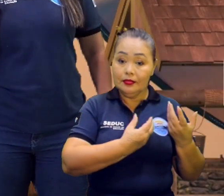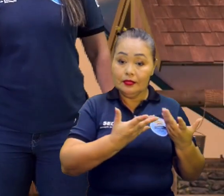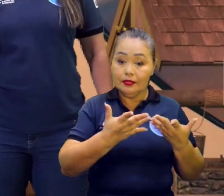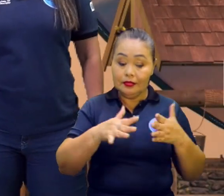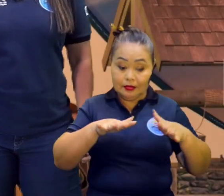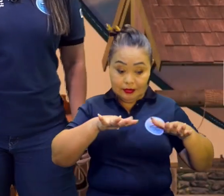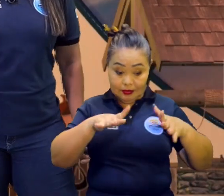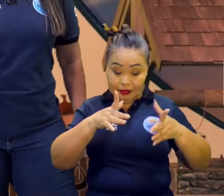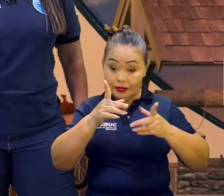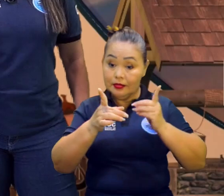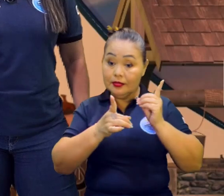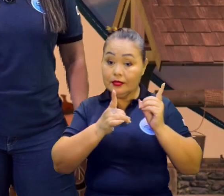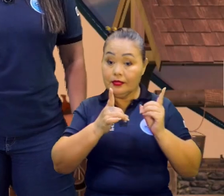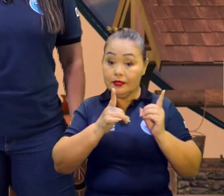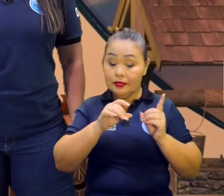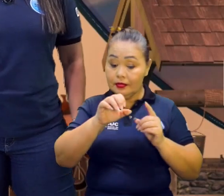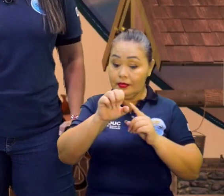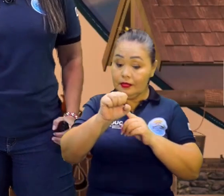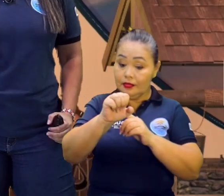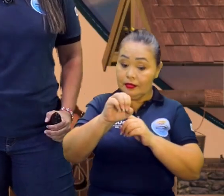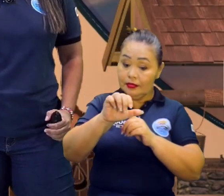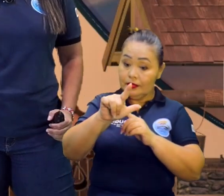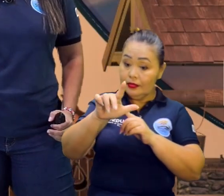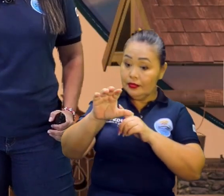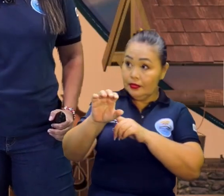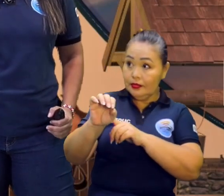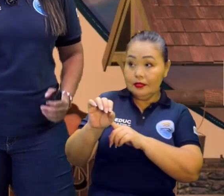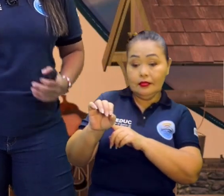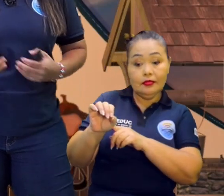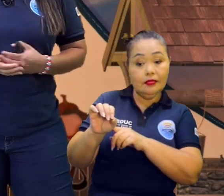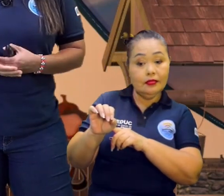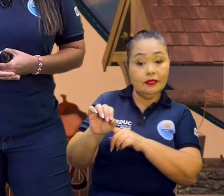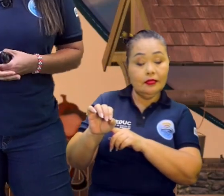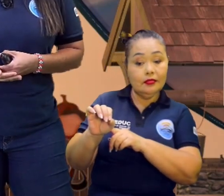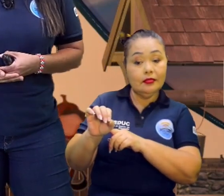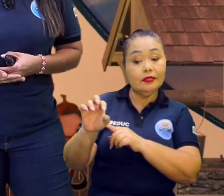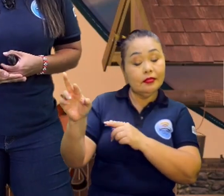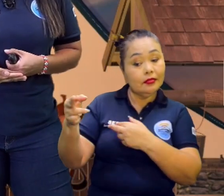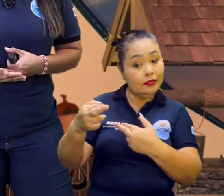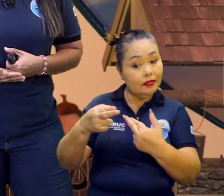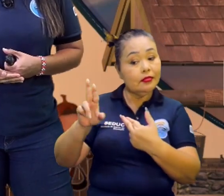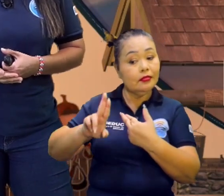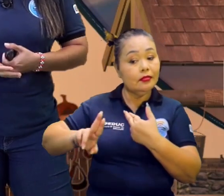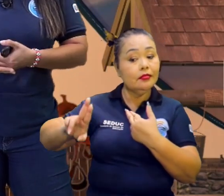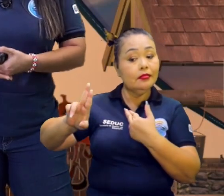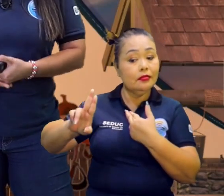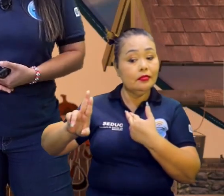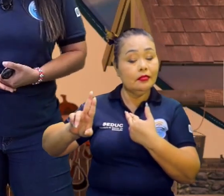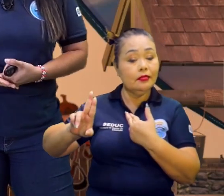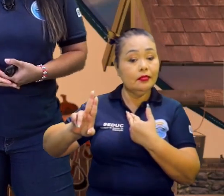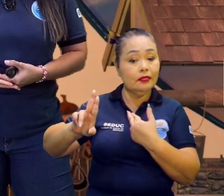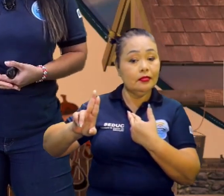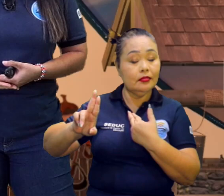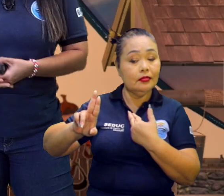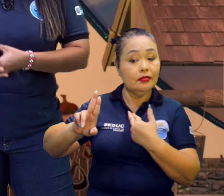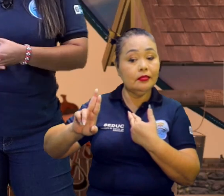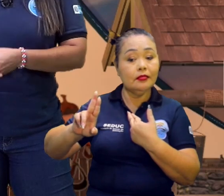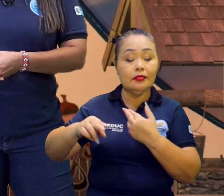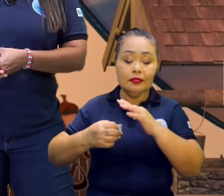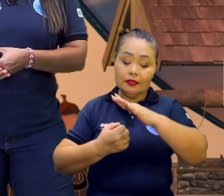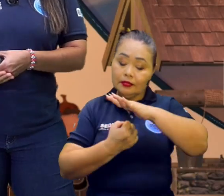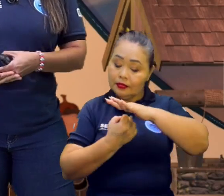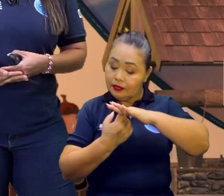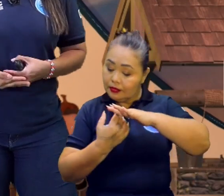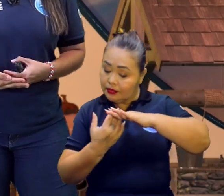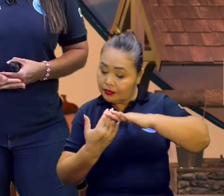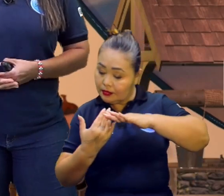O solo é um recurso que nós utilizamos para o plantio das